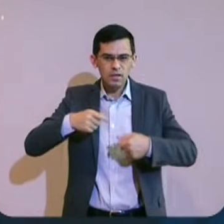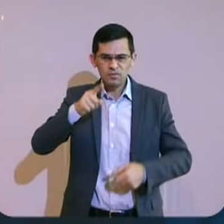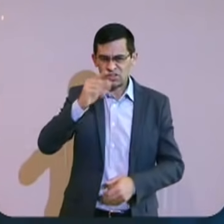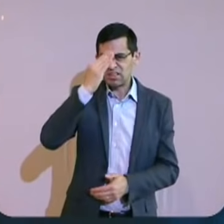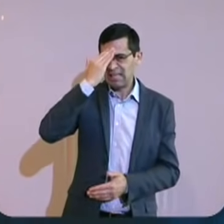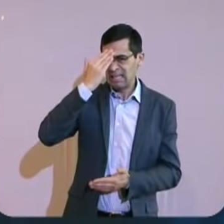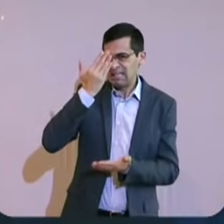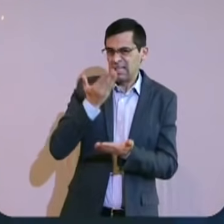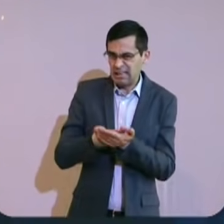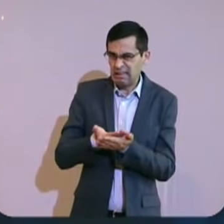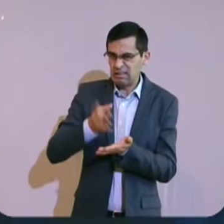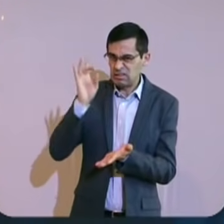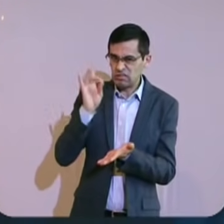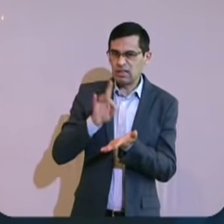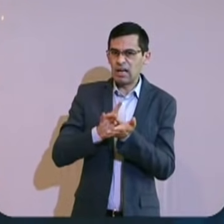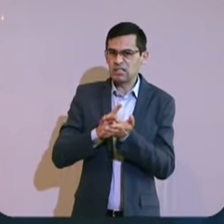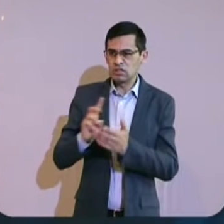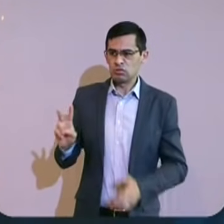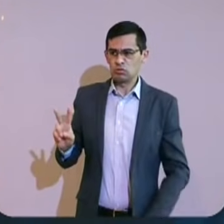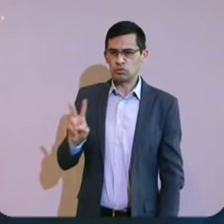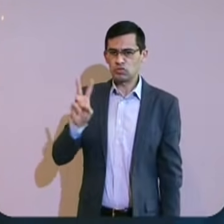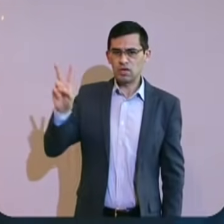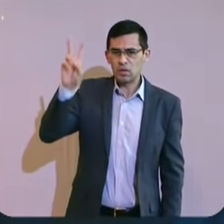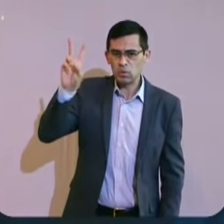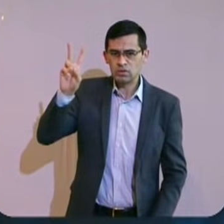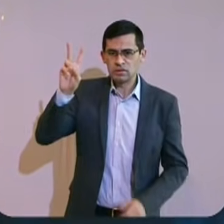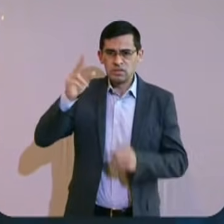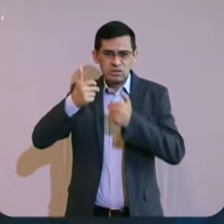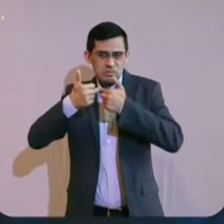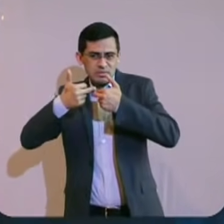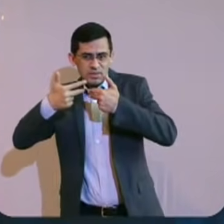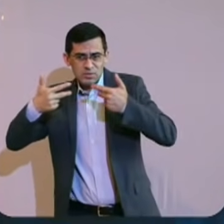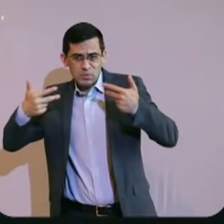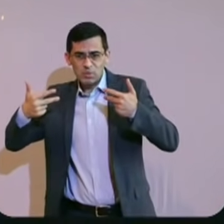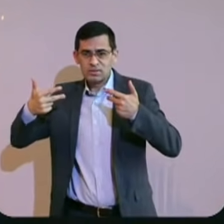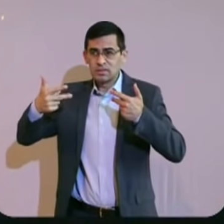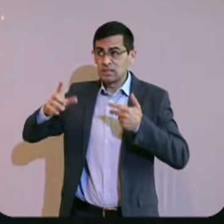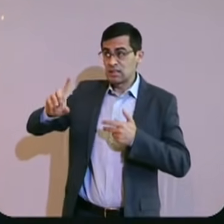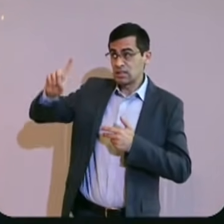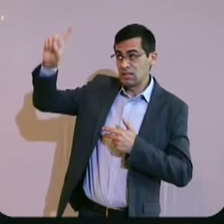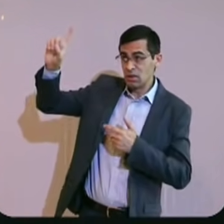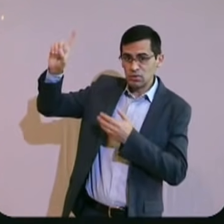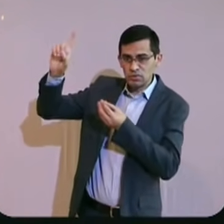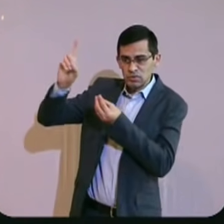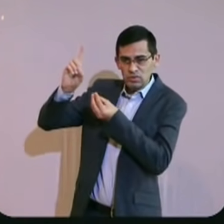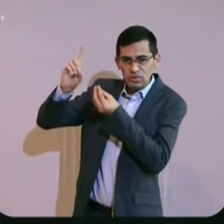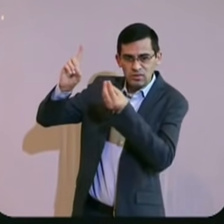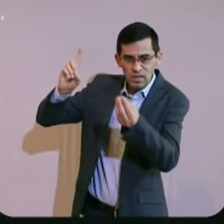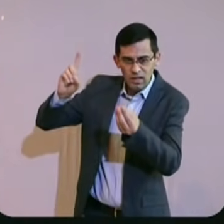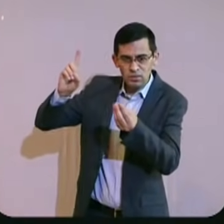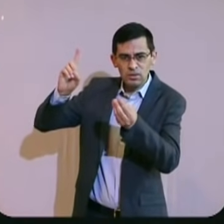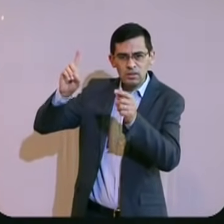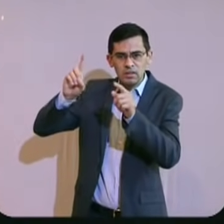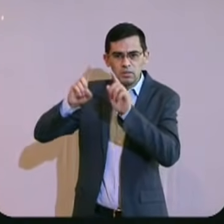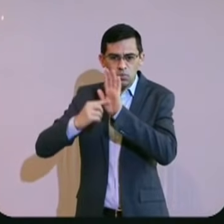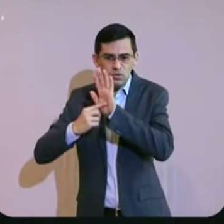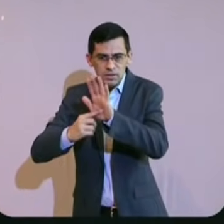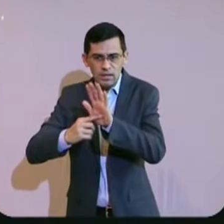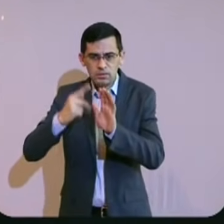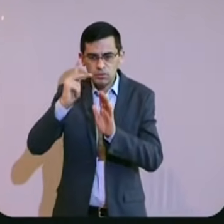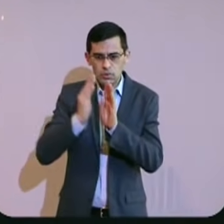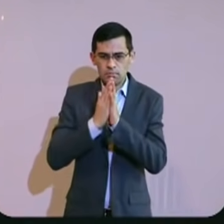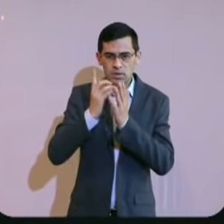Você crê mesmo nos valores e nos princípios que Deus tem colocado na sua palavra para a sua